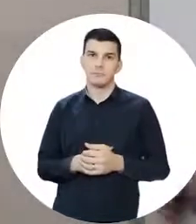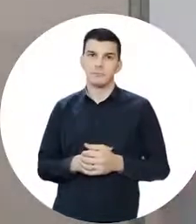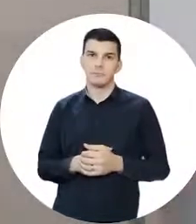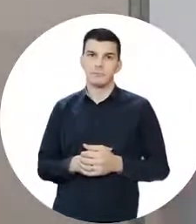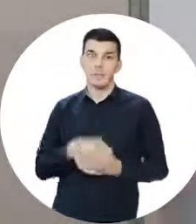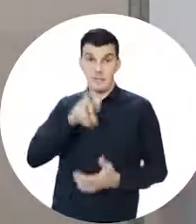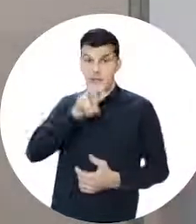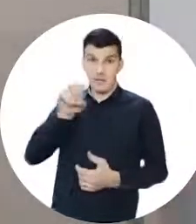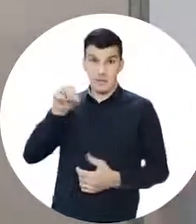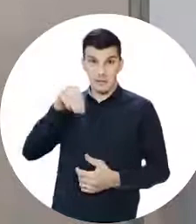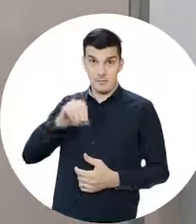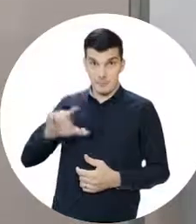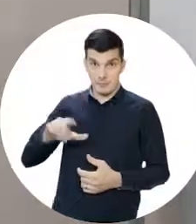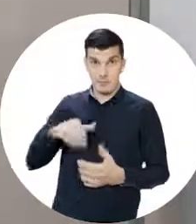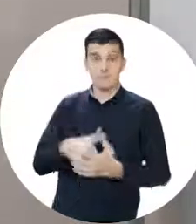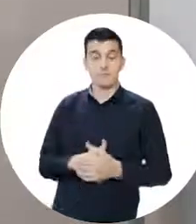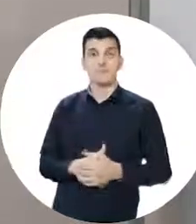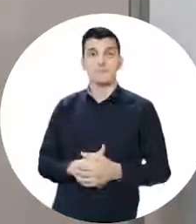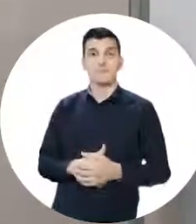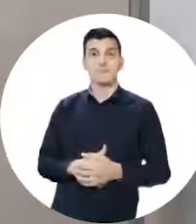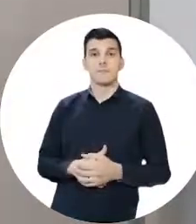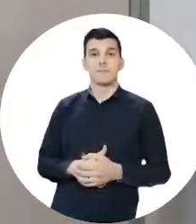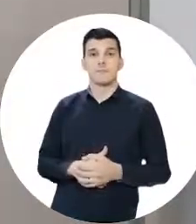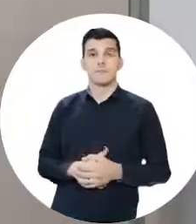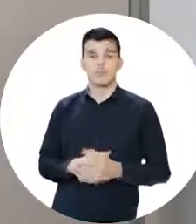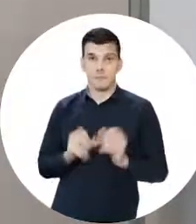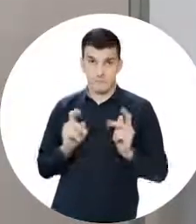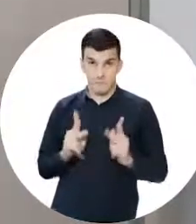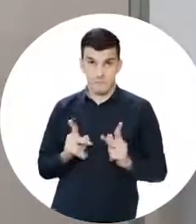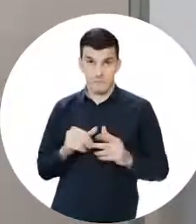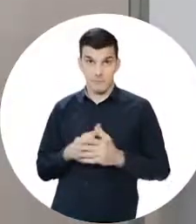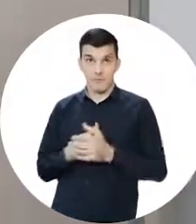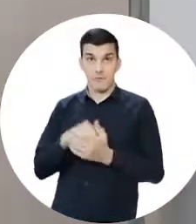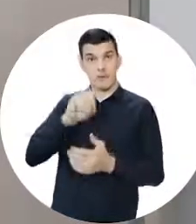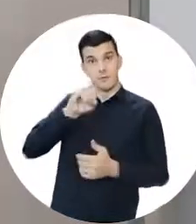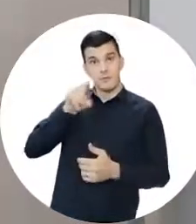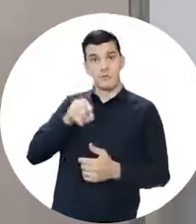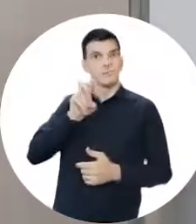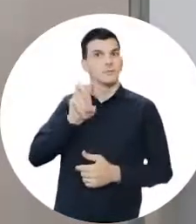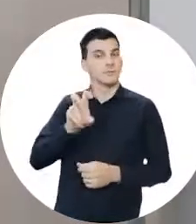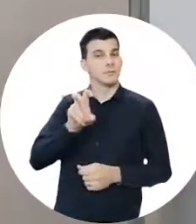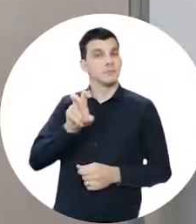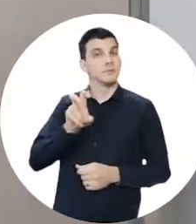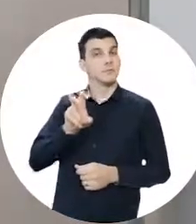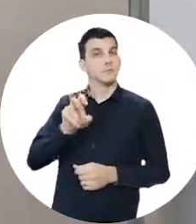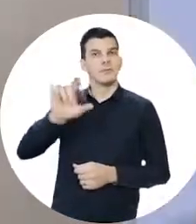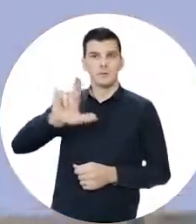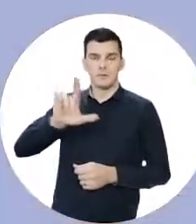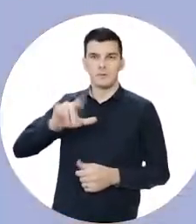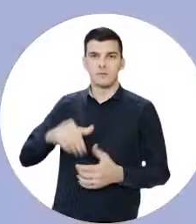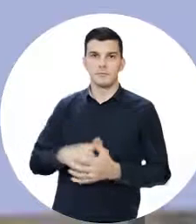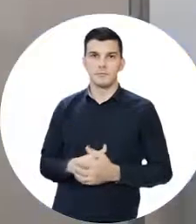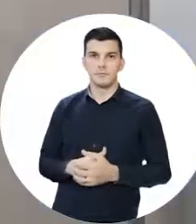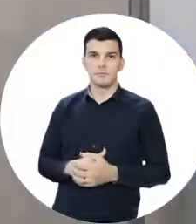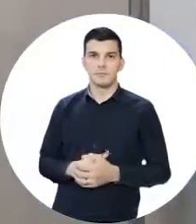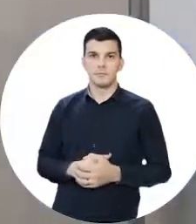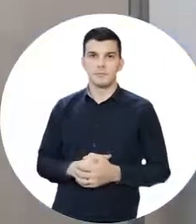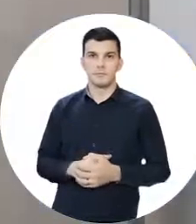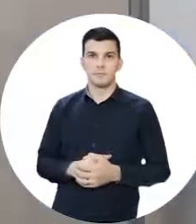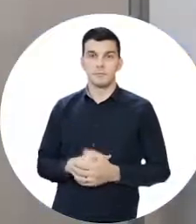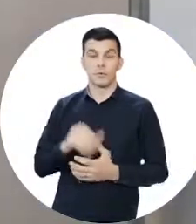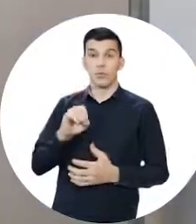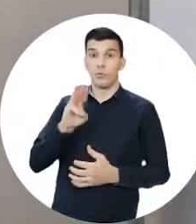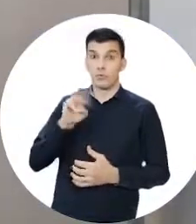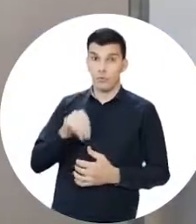ou 500 ml? Ali você vai jogar meio litro, certo? 0,5 litros. Concentração